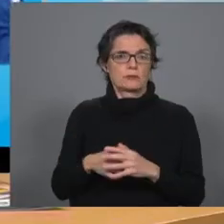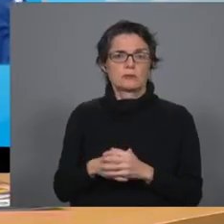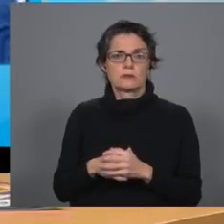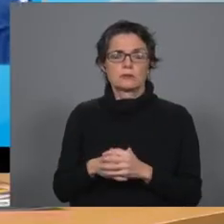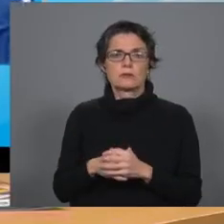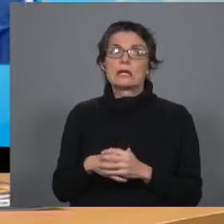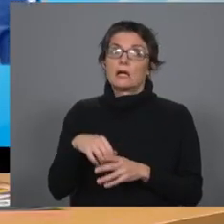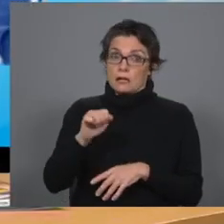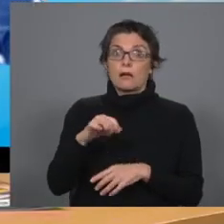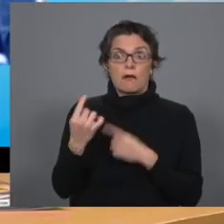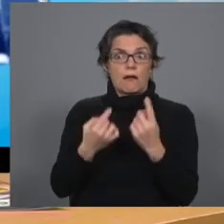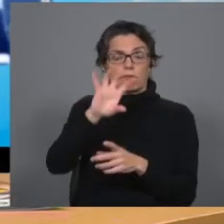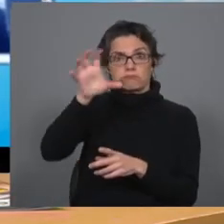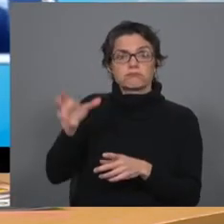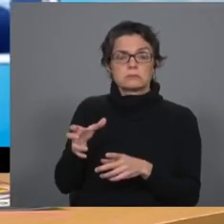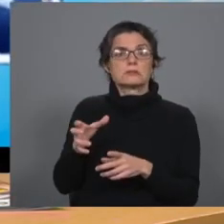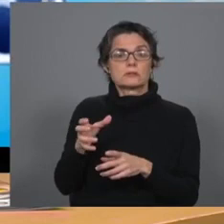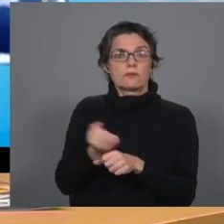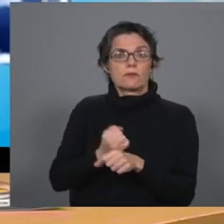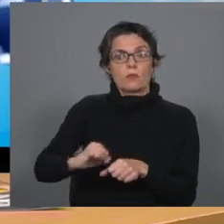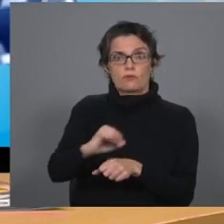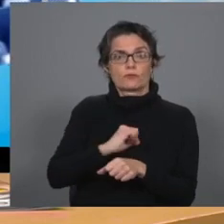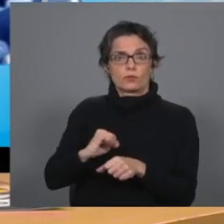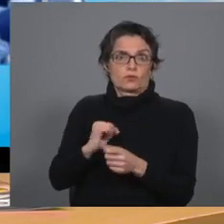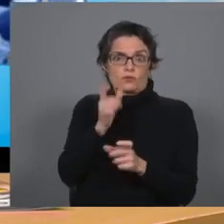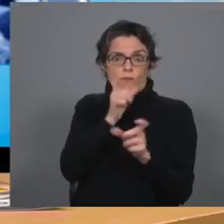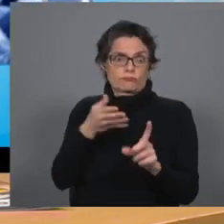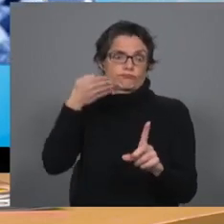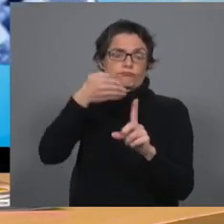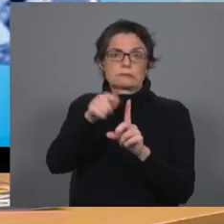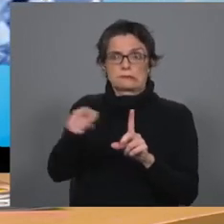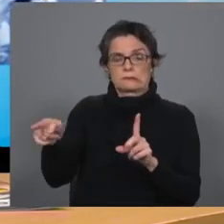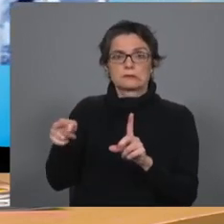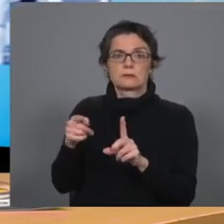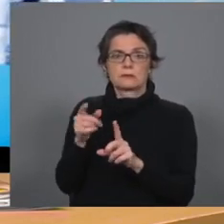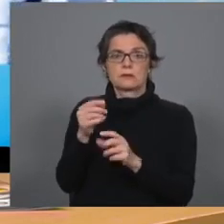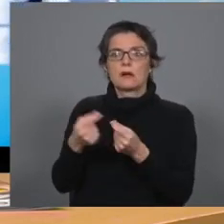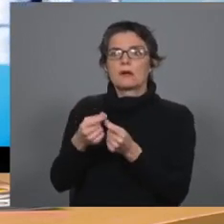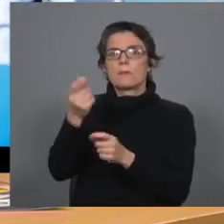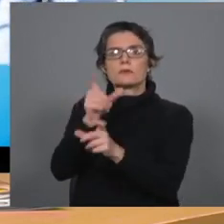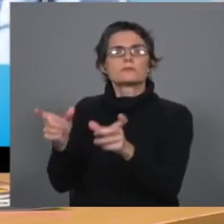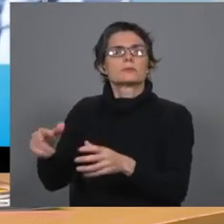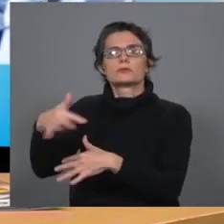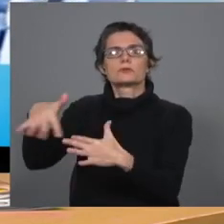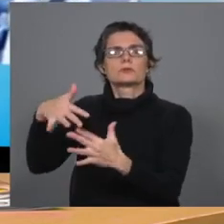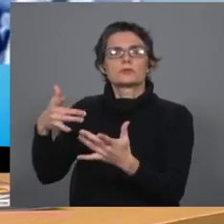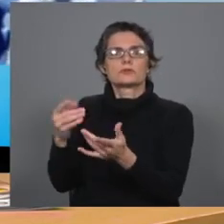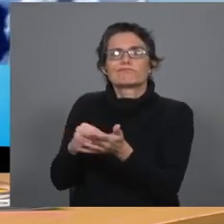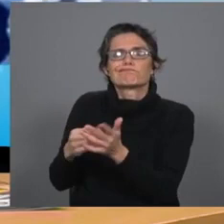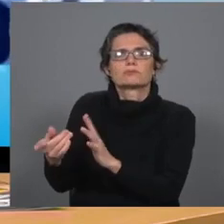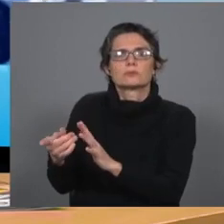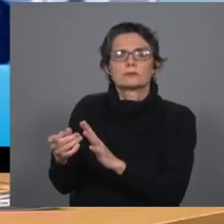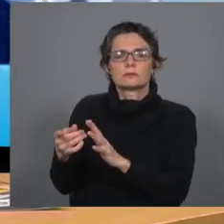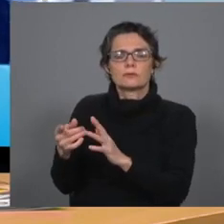alguns países estão os missionários ao lado destas pessoas que são mais marginalizadas, que caminham com eles e que os ajudam também a